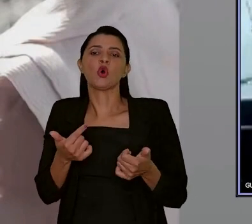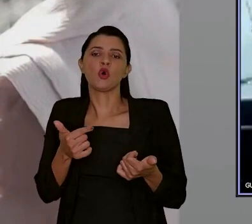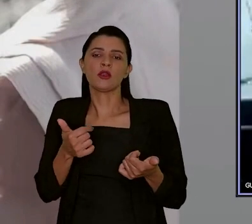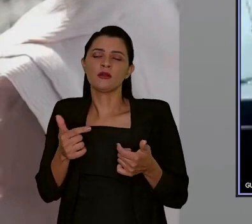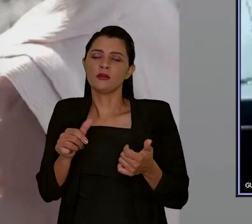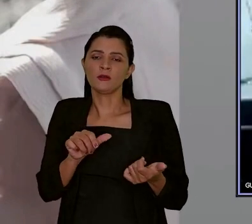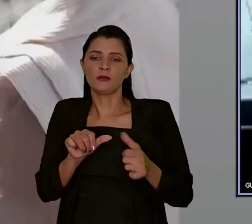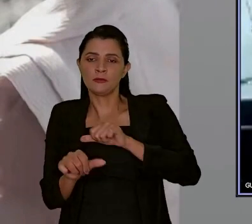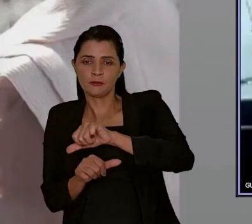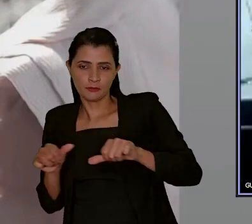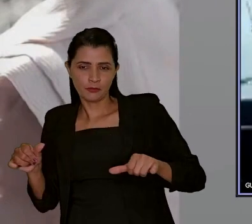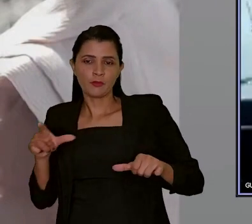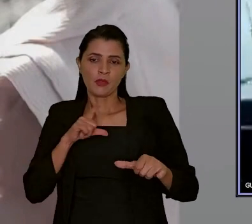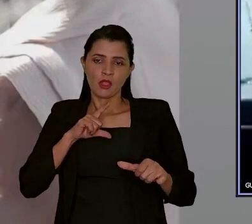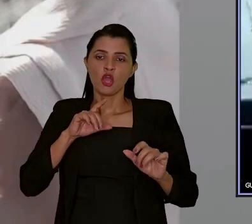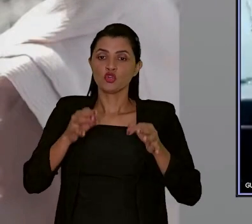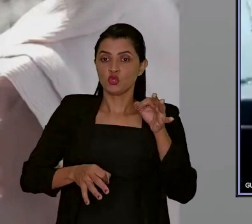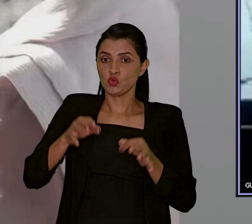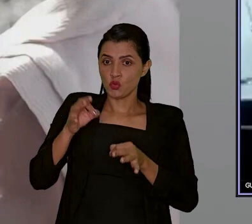tenho obtido